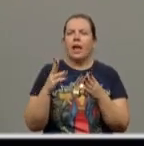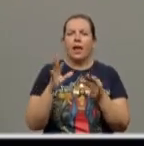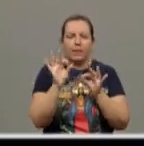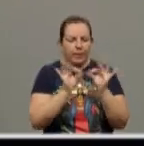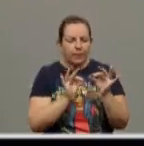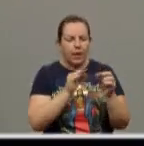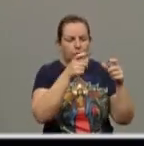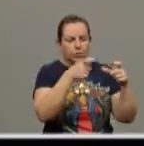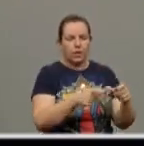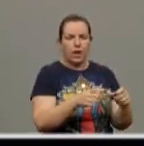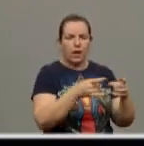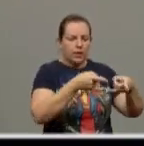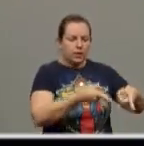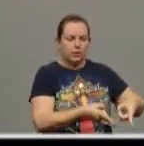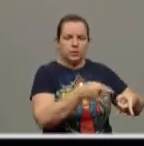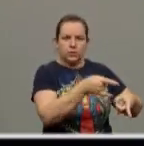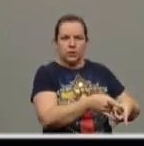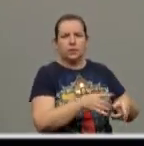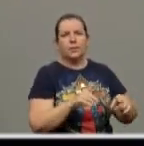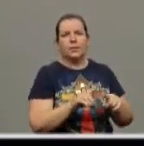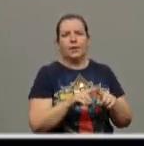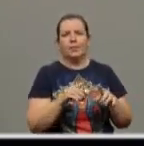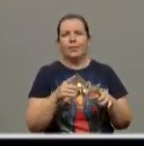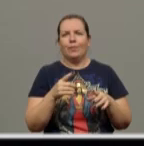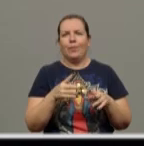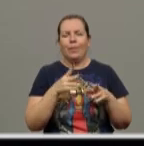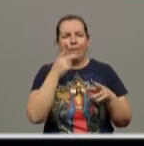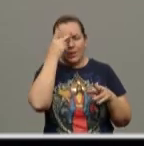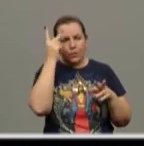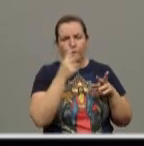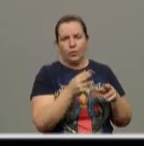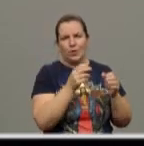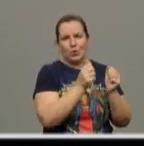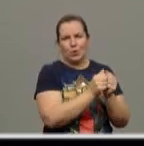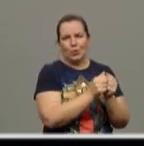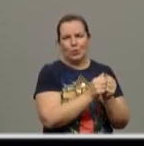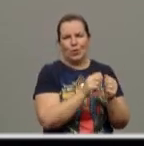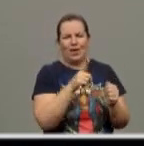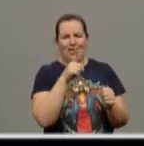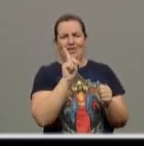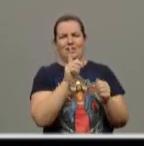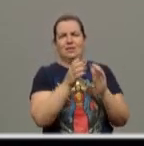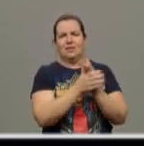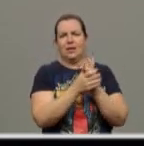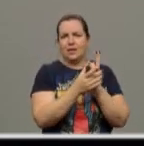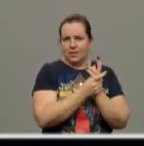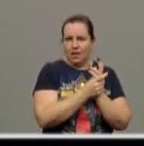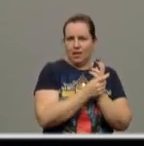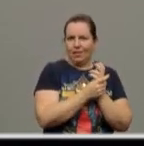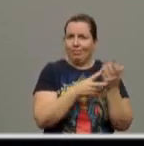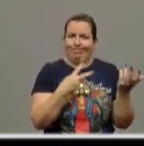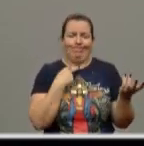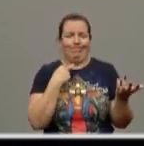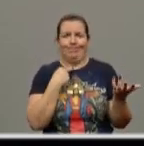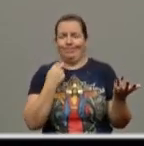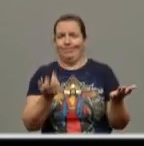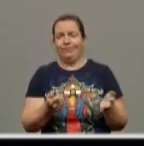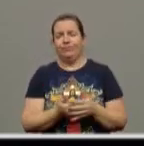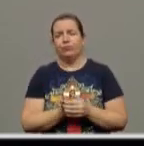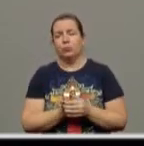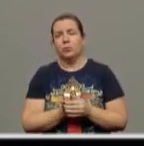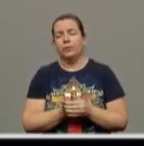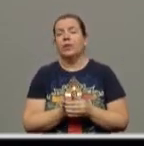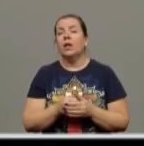tornando, amaldiçoando também a sua casa. Chegou uma pessoa próxima a mim e falou,